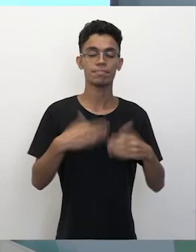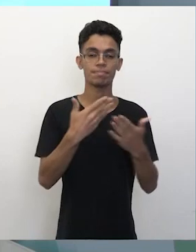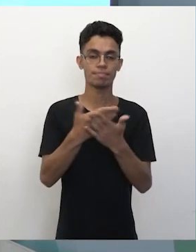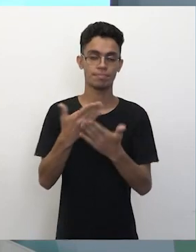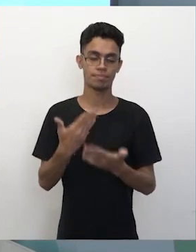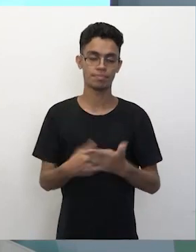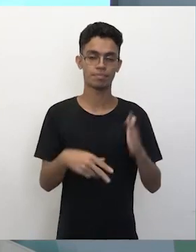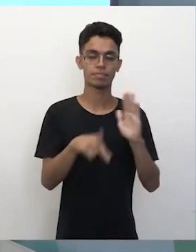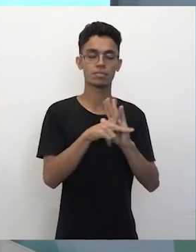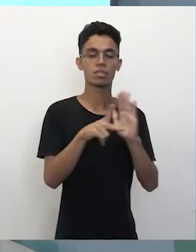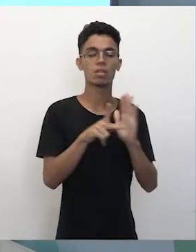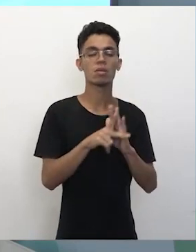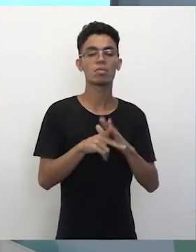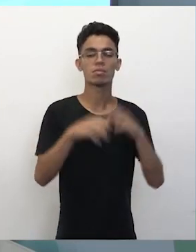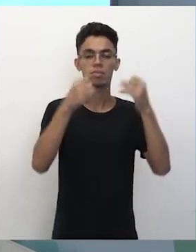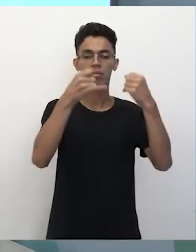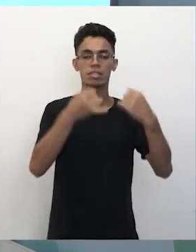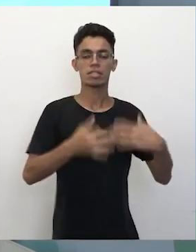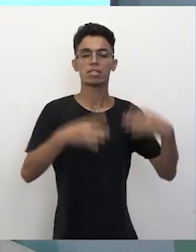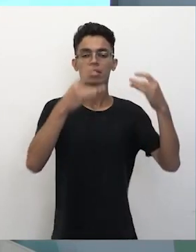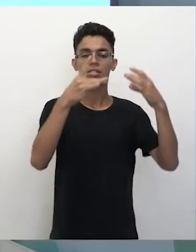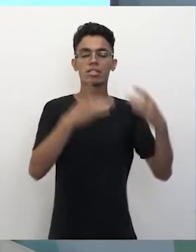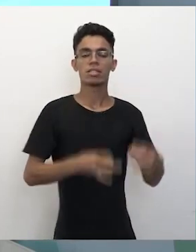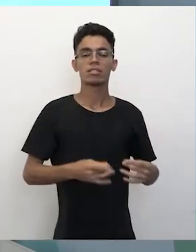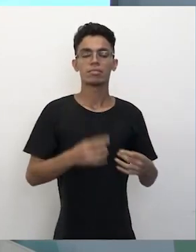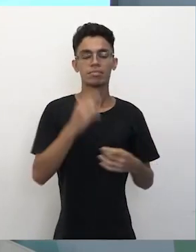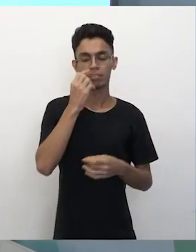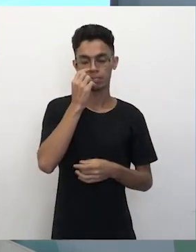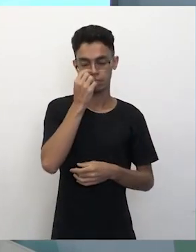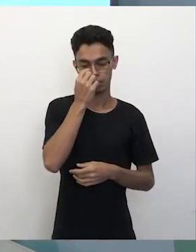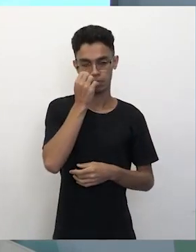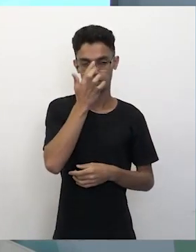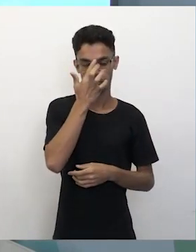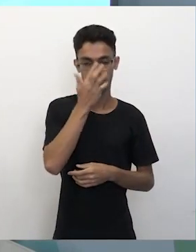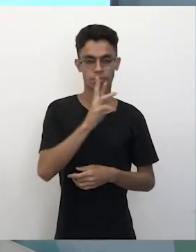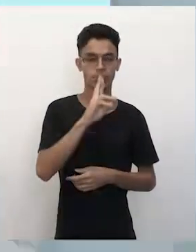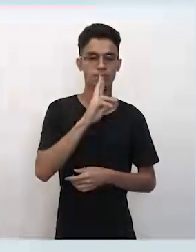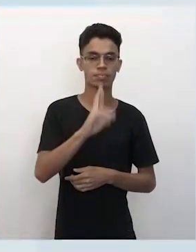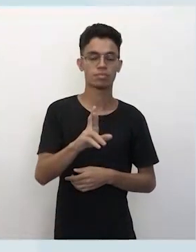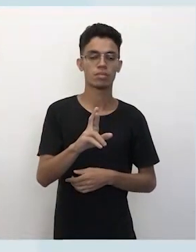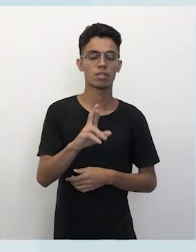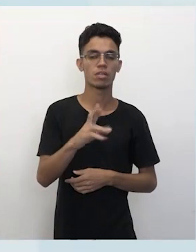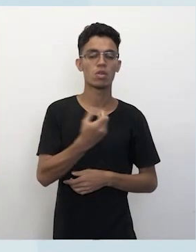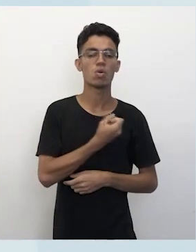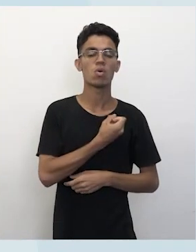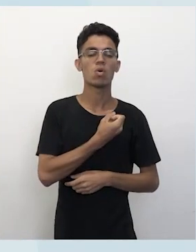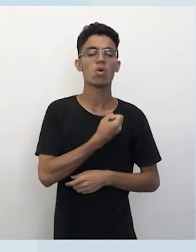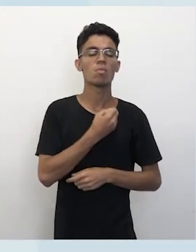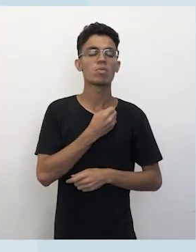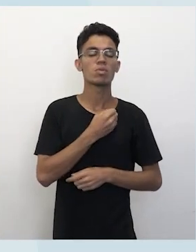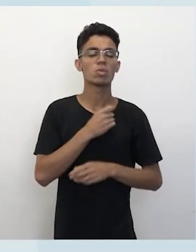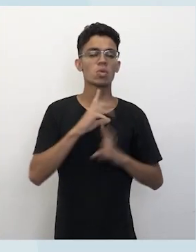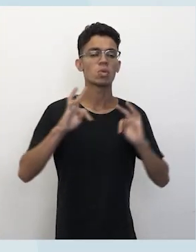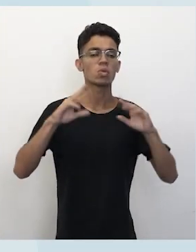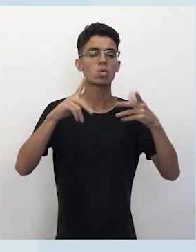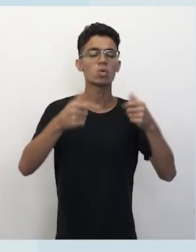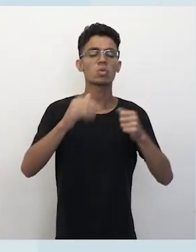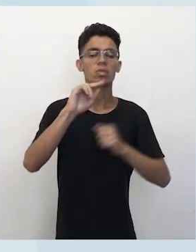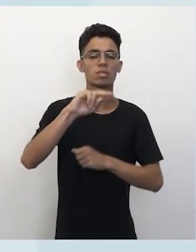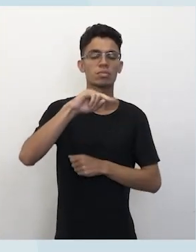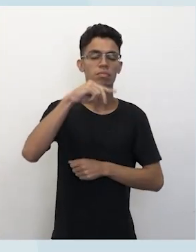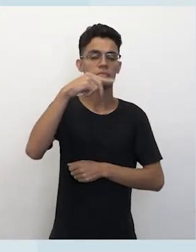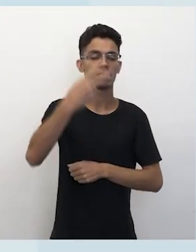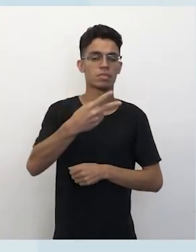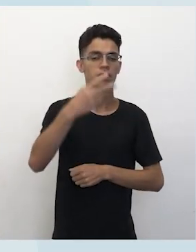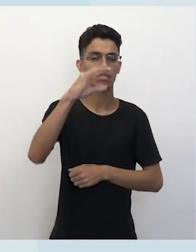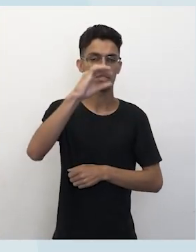vai produzir essa aula para explicar aí para o pessoal, tá bom? Vamos saber a resposta, né? Todo número elevado a zero, com exceção do próprio zero, né? A